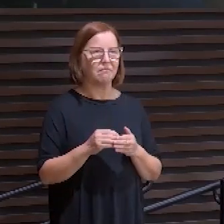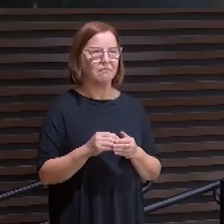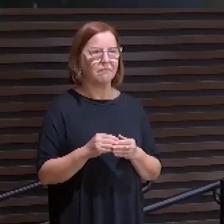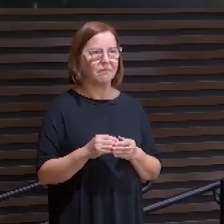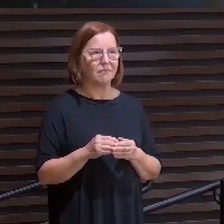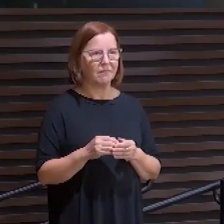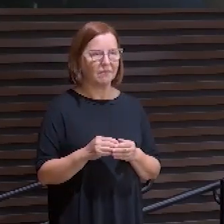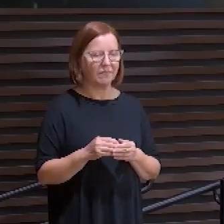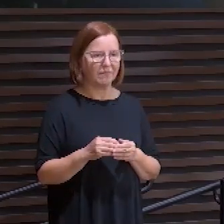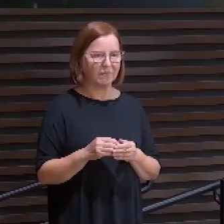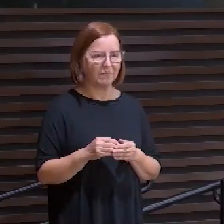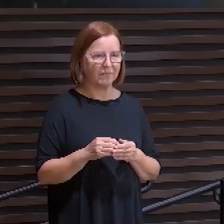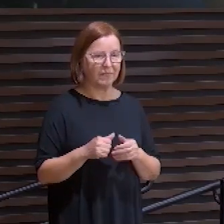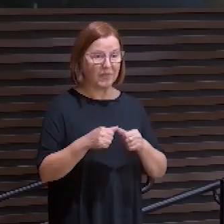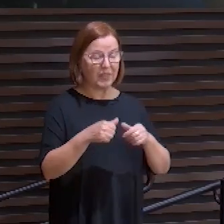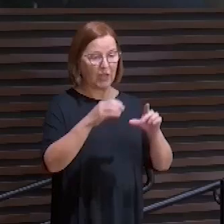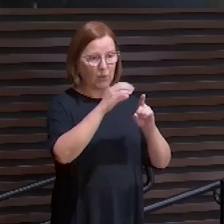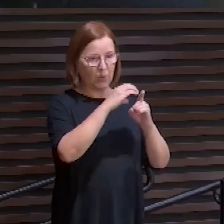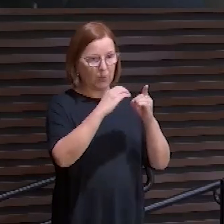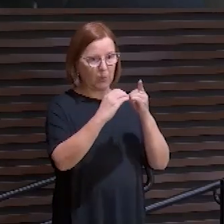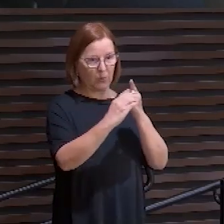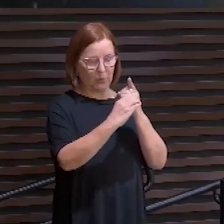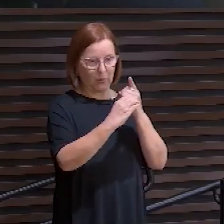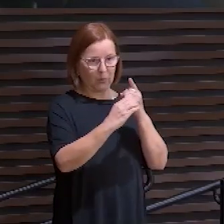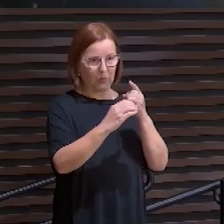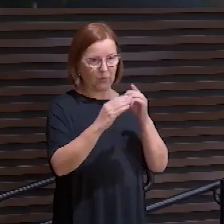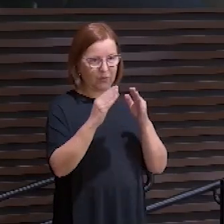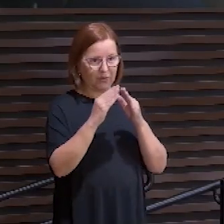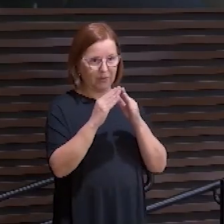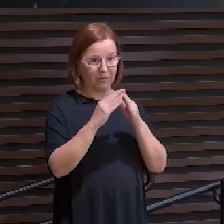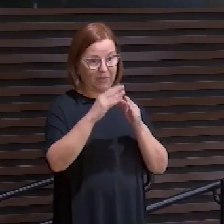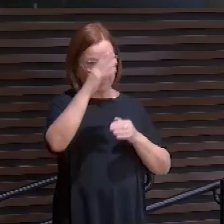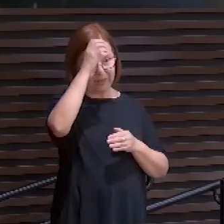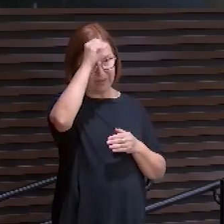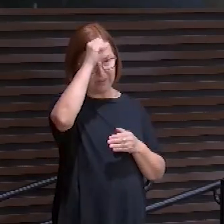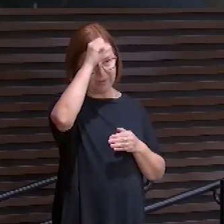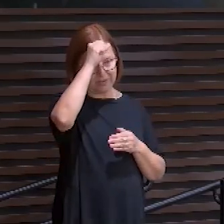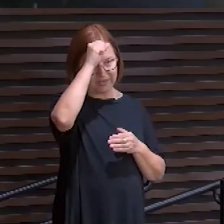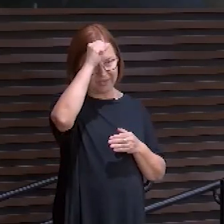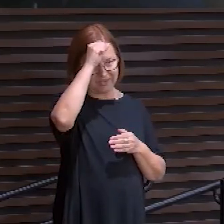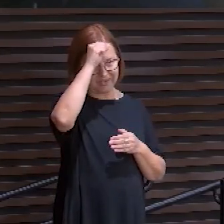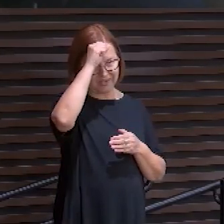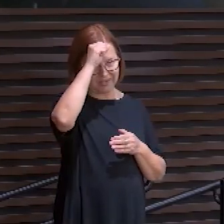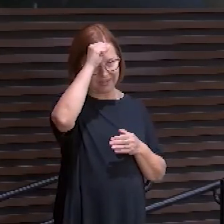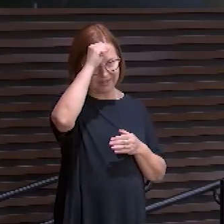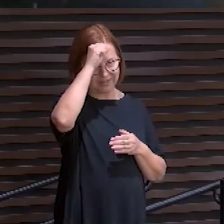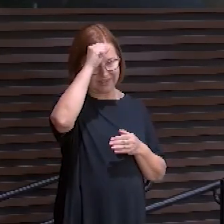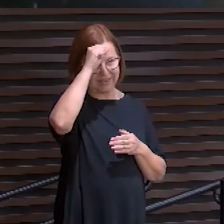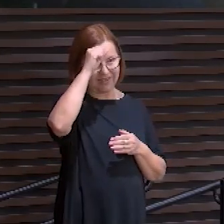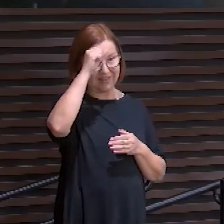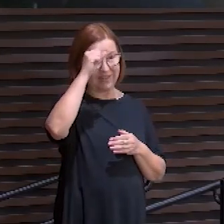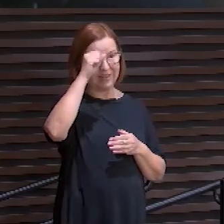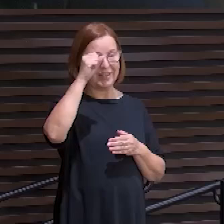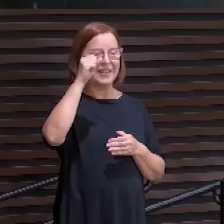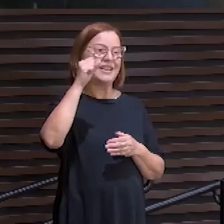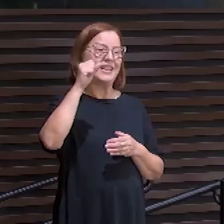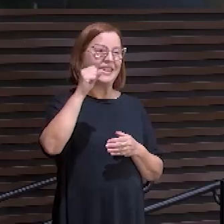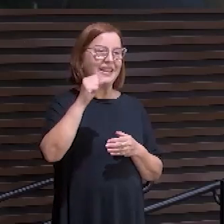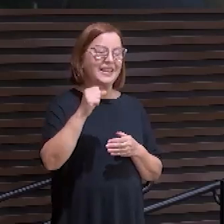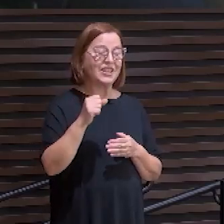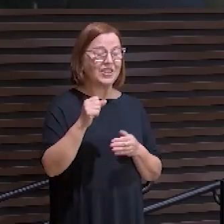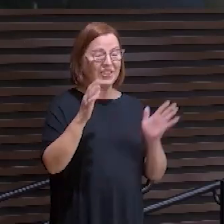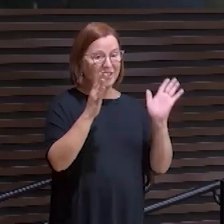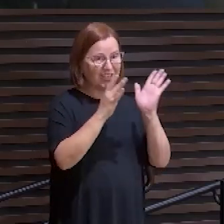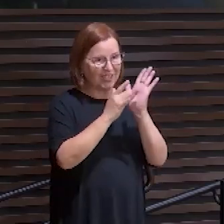e é aquele culto doméstico de aprendei de mim e não aprendei comigo. Como é que é esse aprendei